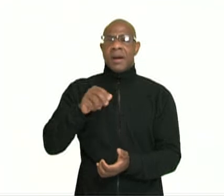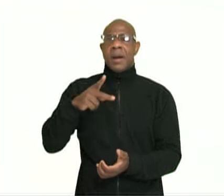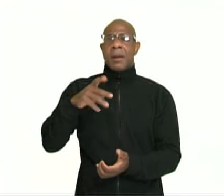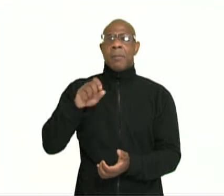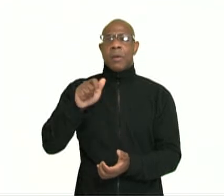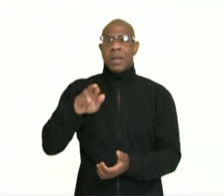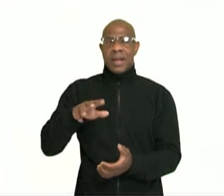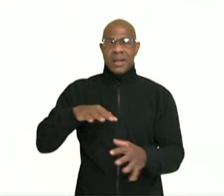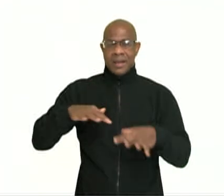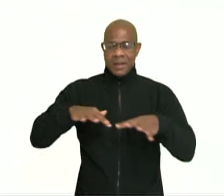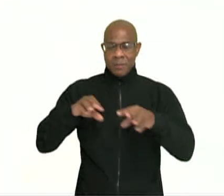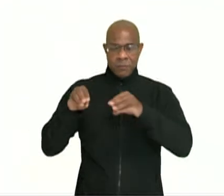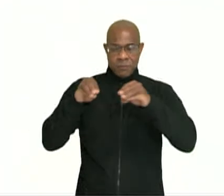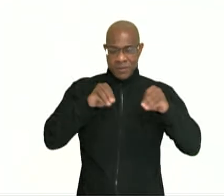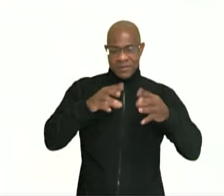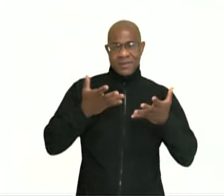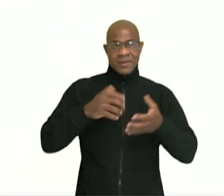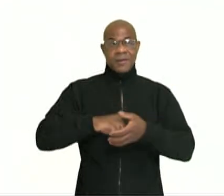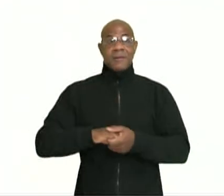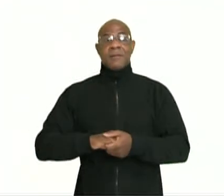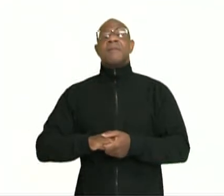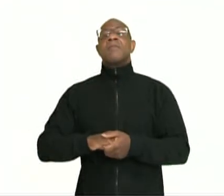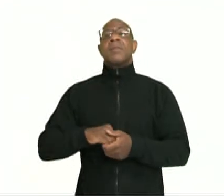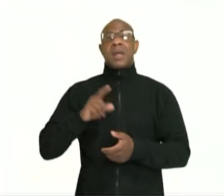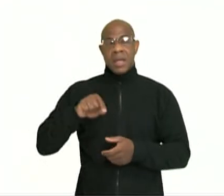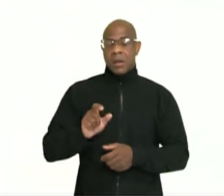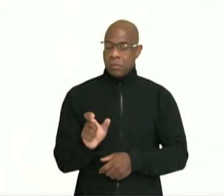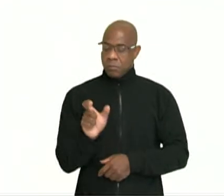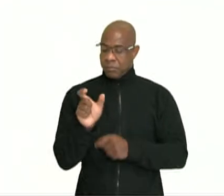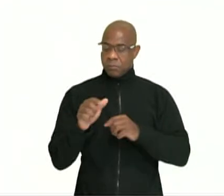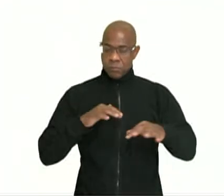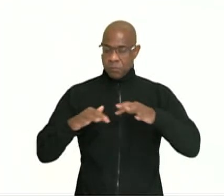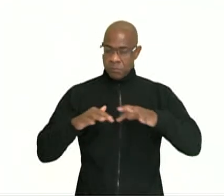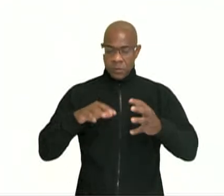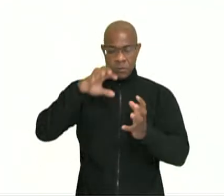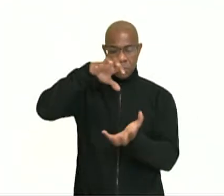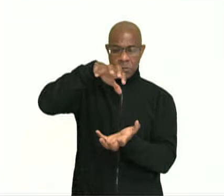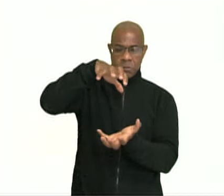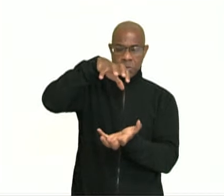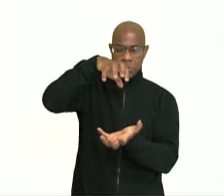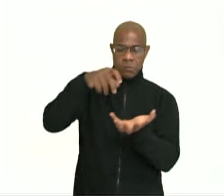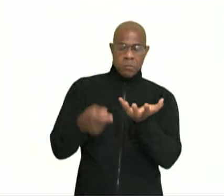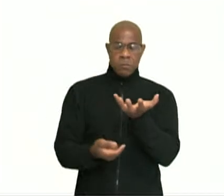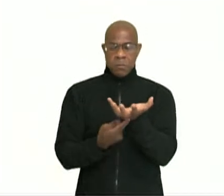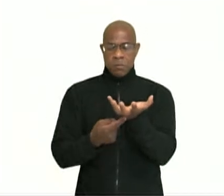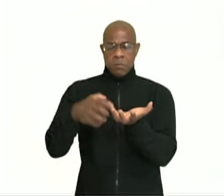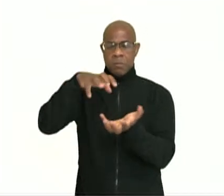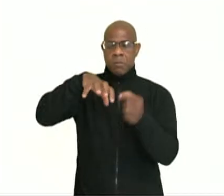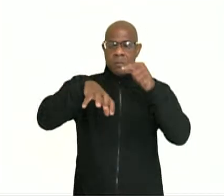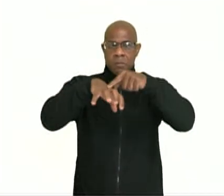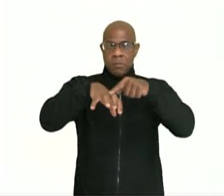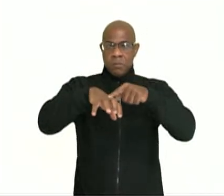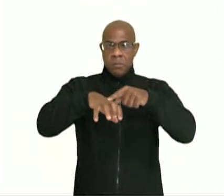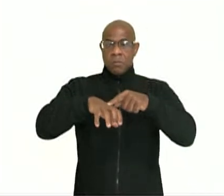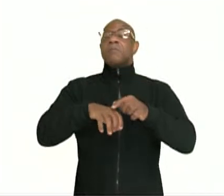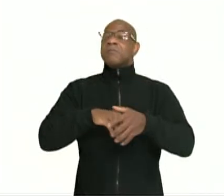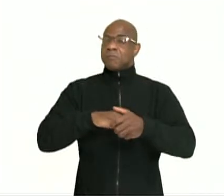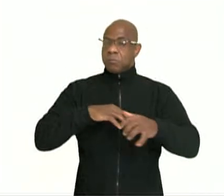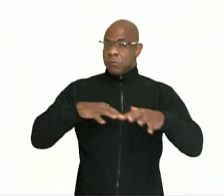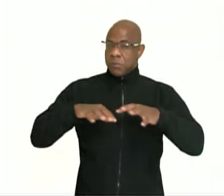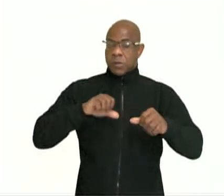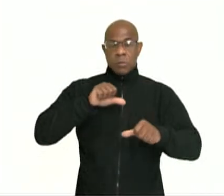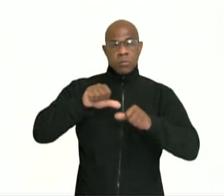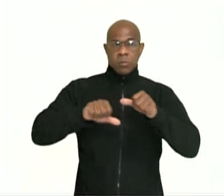da chamada deriva polar, o termo que denomina esse movimento dos polos, indica que o fluxo mudou completamente